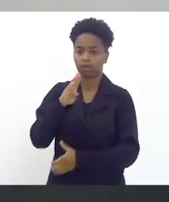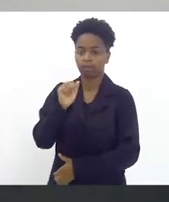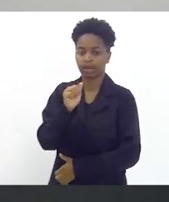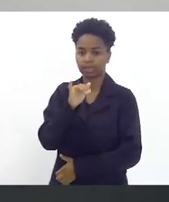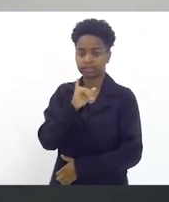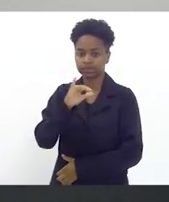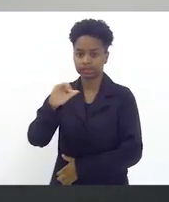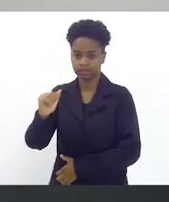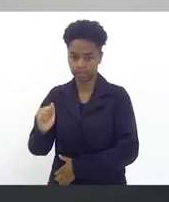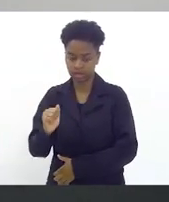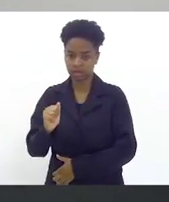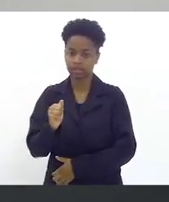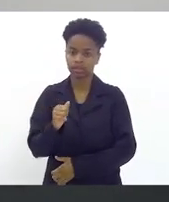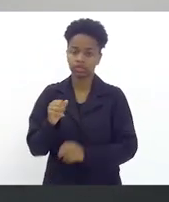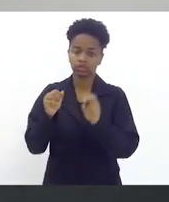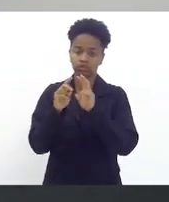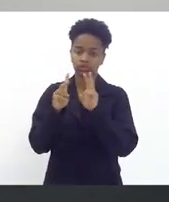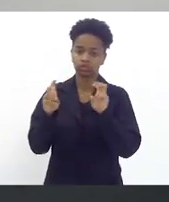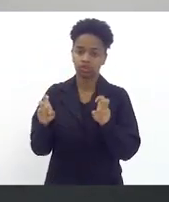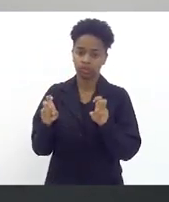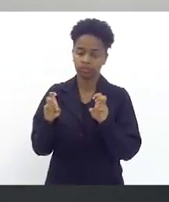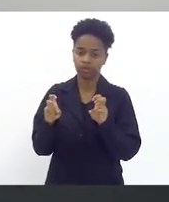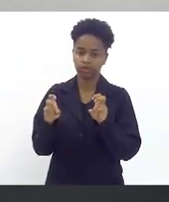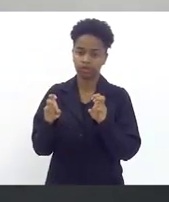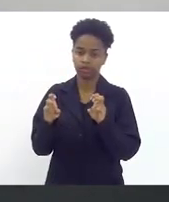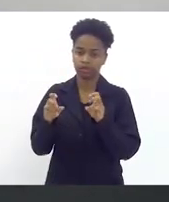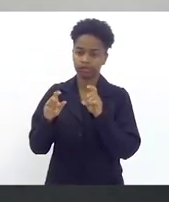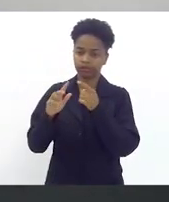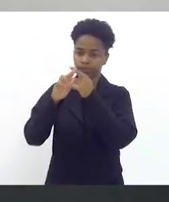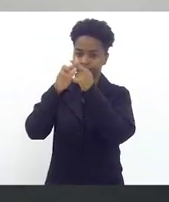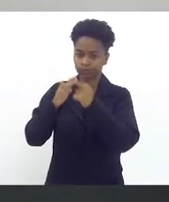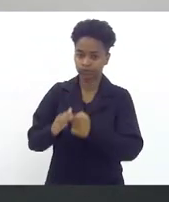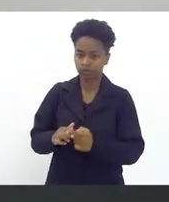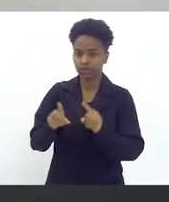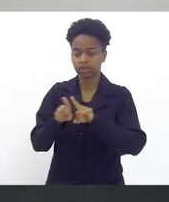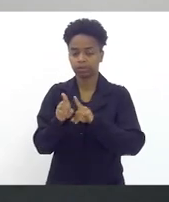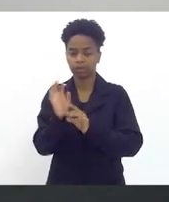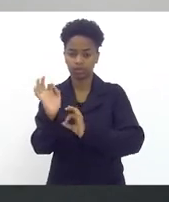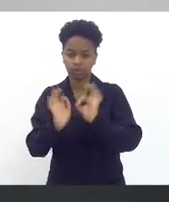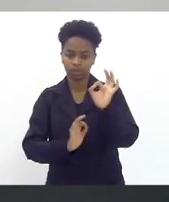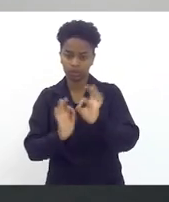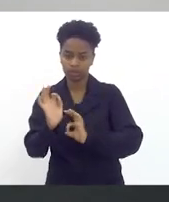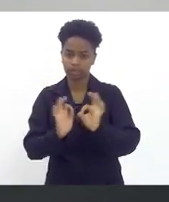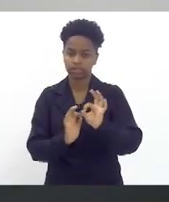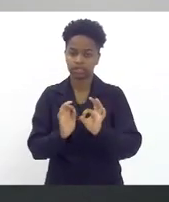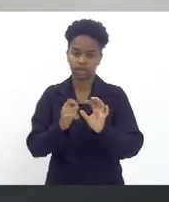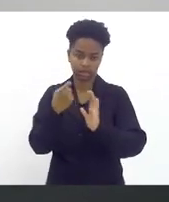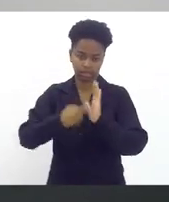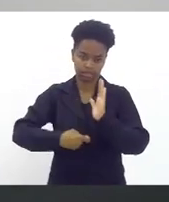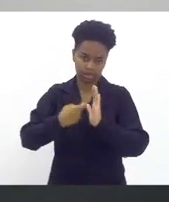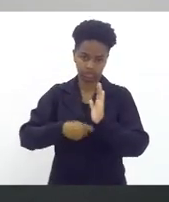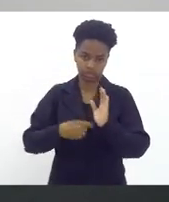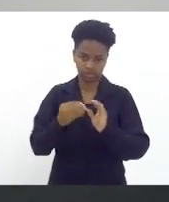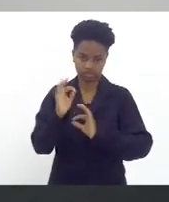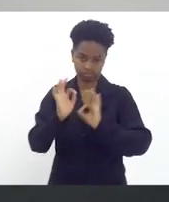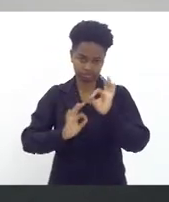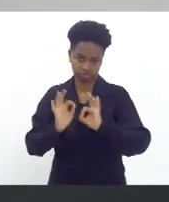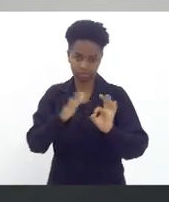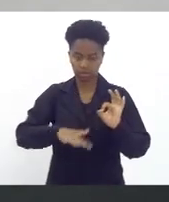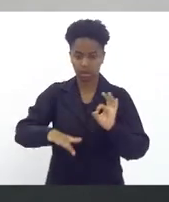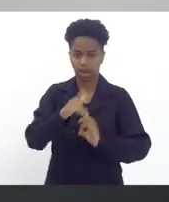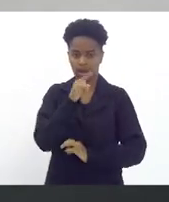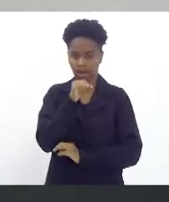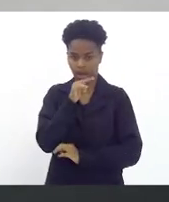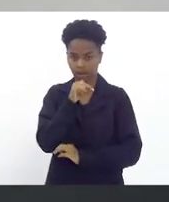questão da readequação dos recursos hídricos da taxa de recursos hídricos a pedido dos